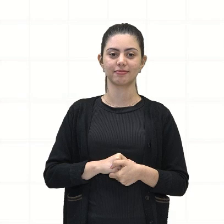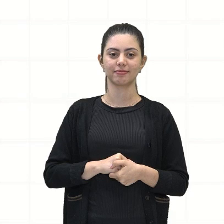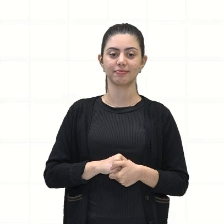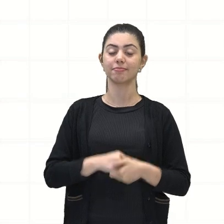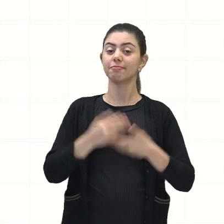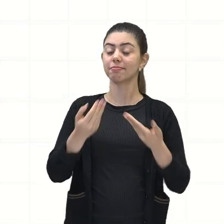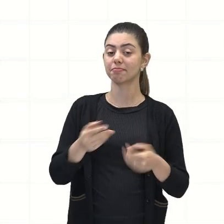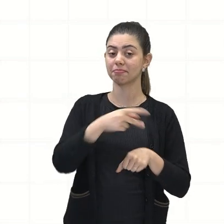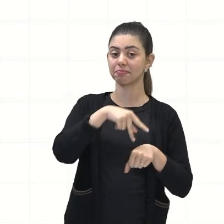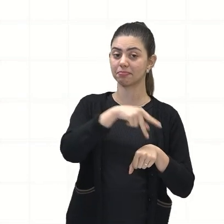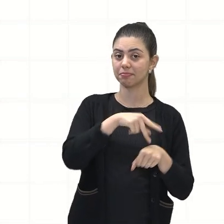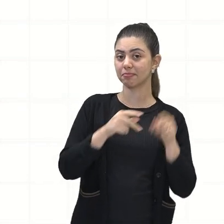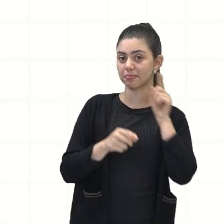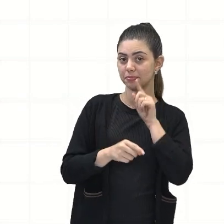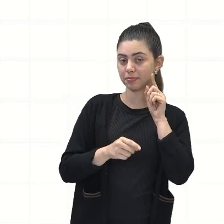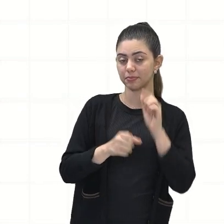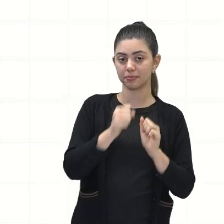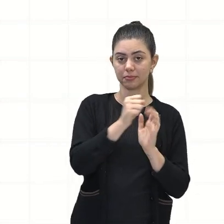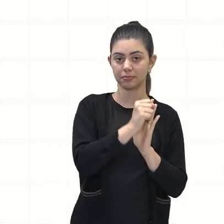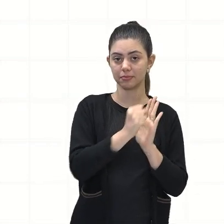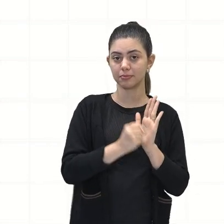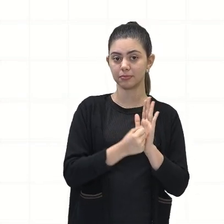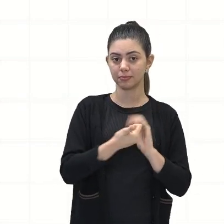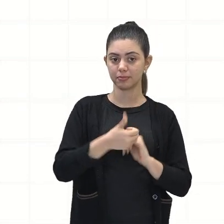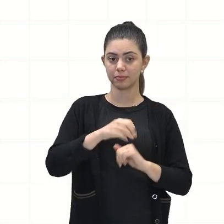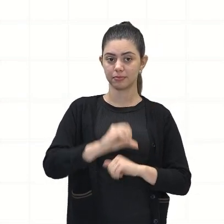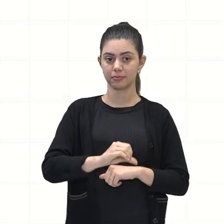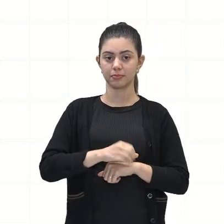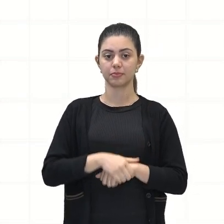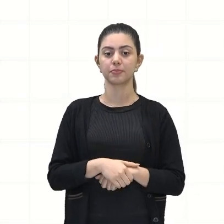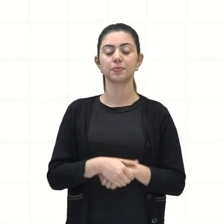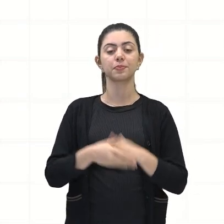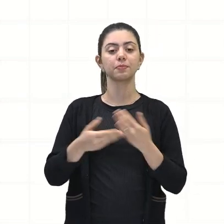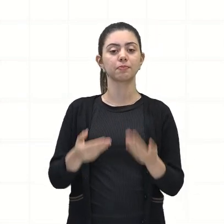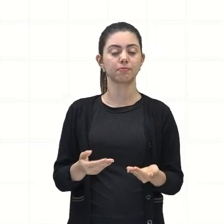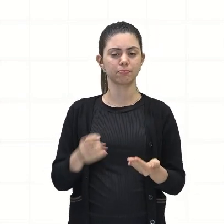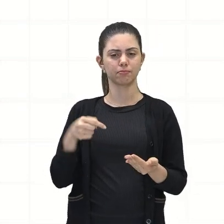Estados Unidos no século XIX. A crença na